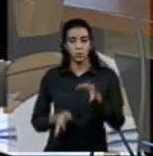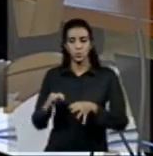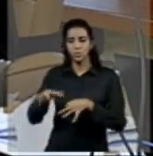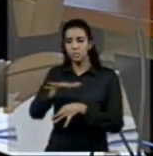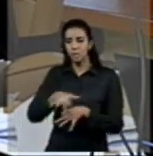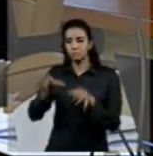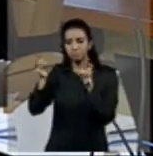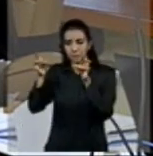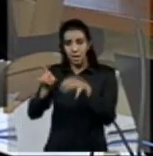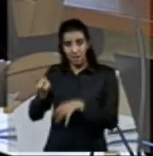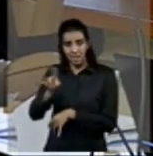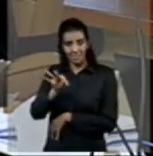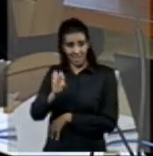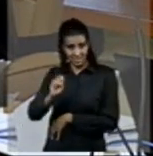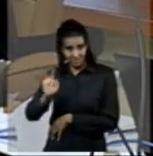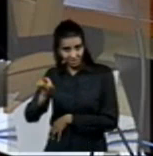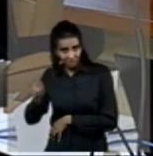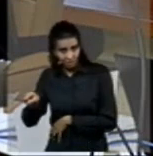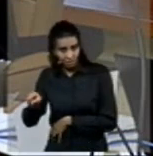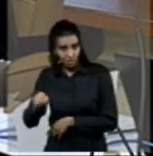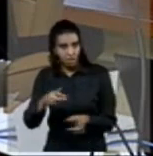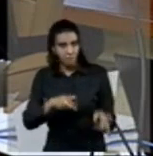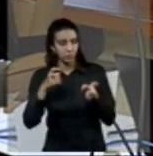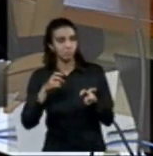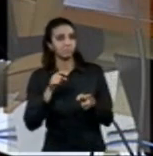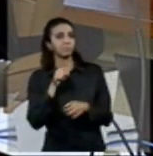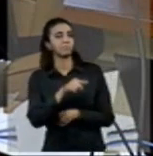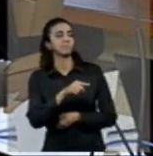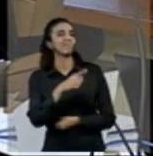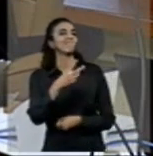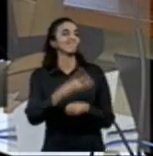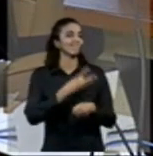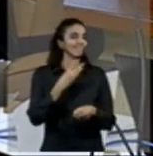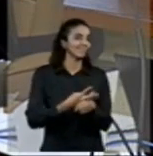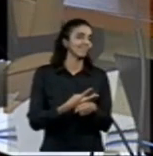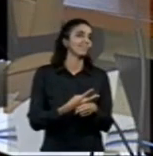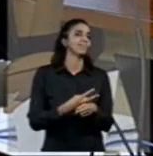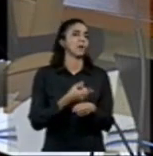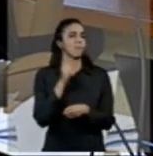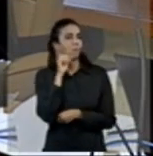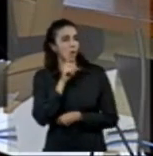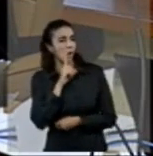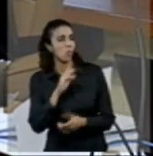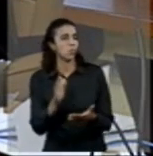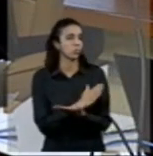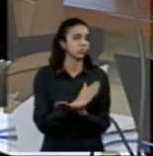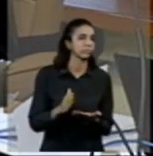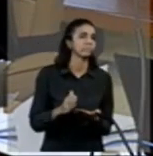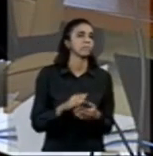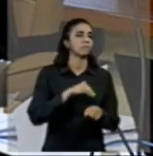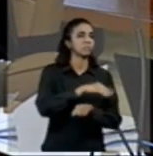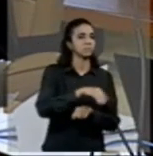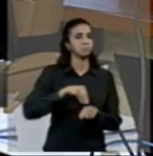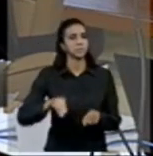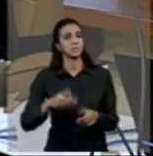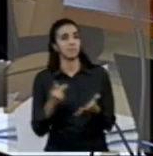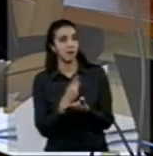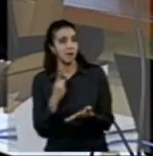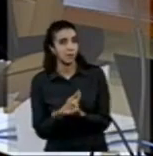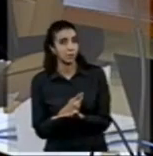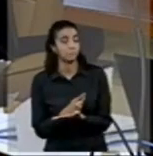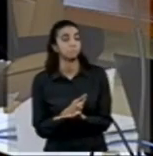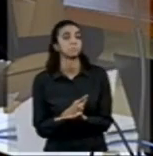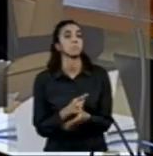especializada, ao identificar a ocorrência de terceirização ilícita ou fraudulenta na intermediação de mão de obra,